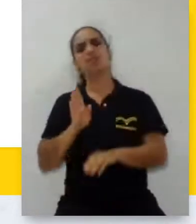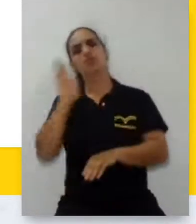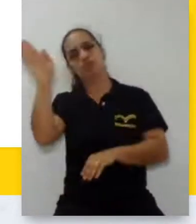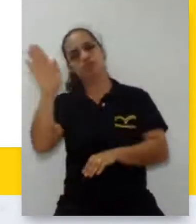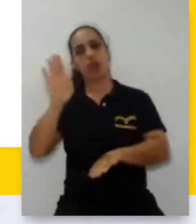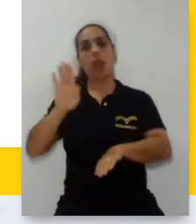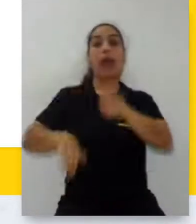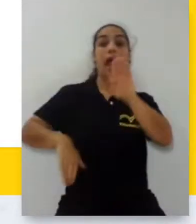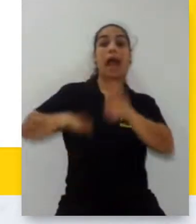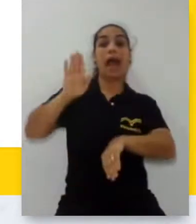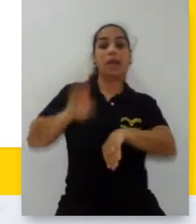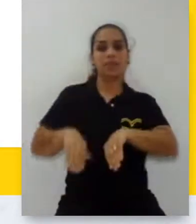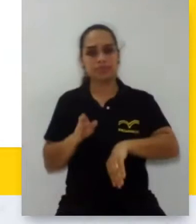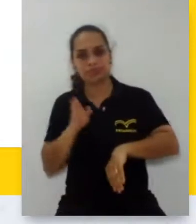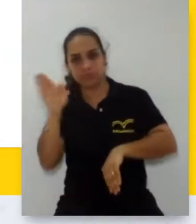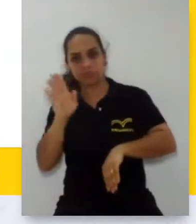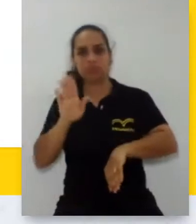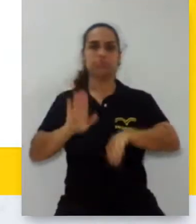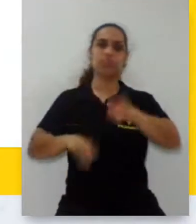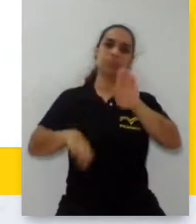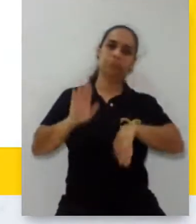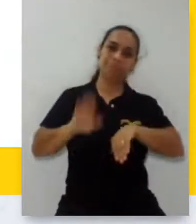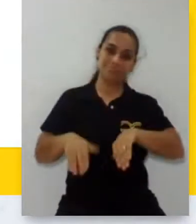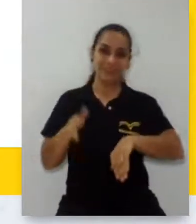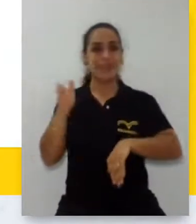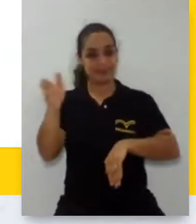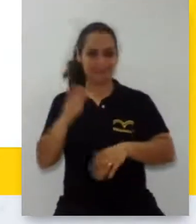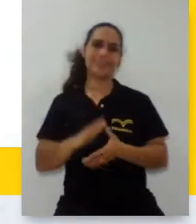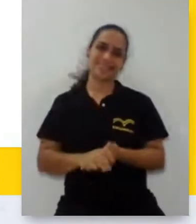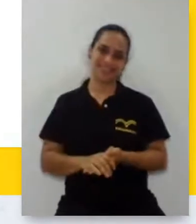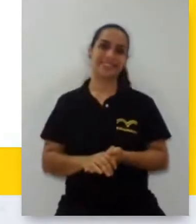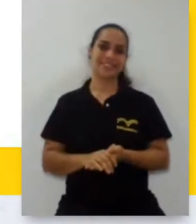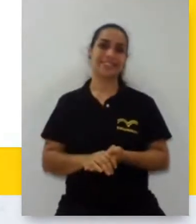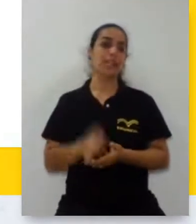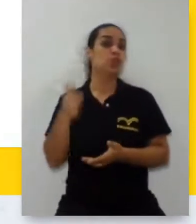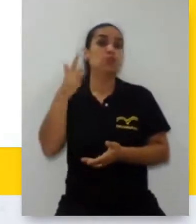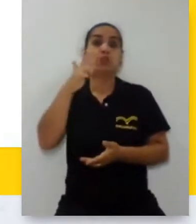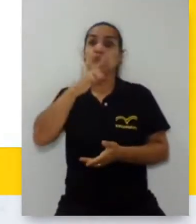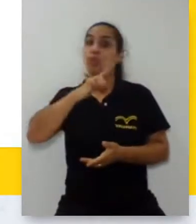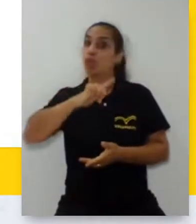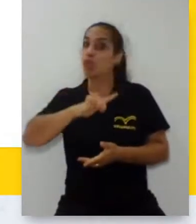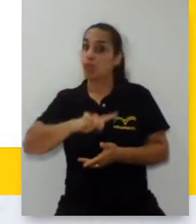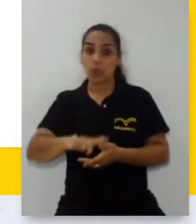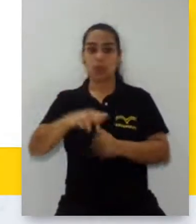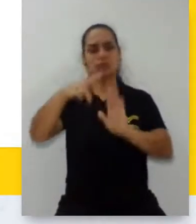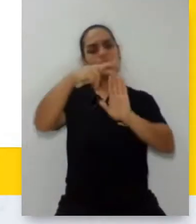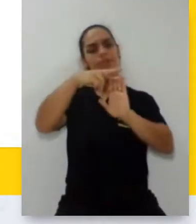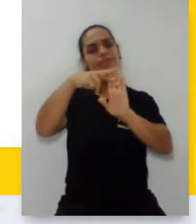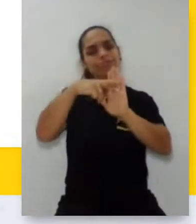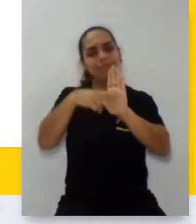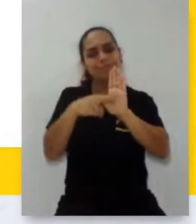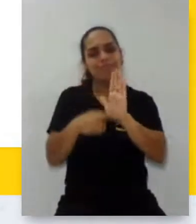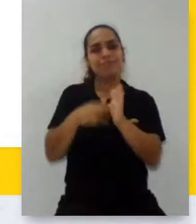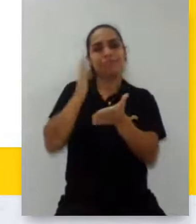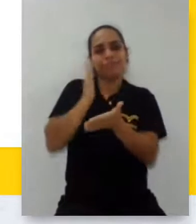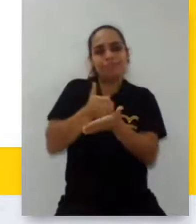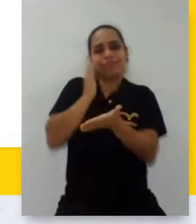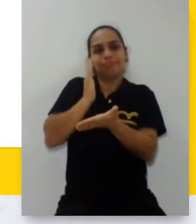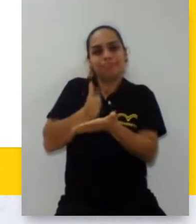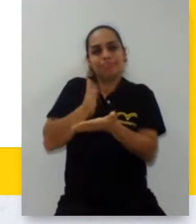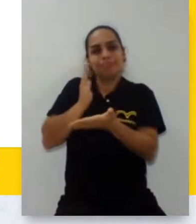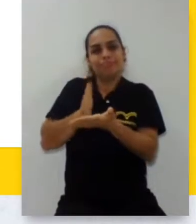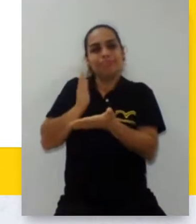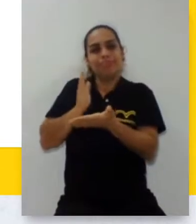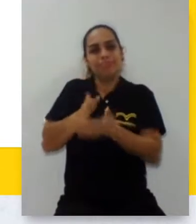mundiais, pelos órgãos responsáveis a nível mundial, certo? Nós vamos falar mais à frente sobre isso, sobre os órgãos, sobre as